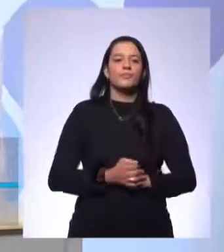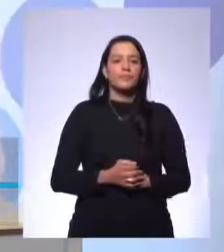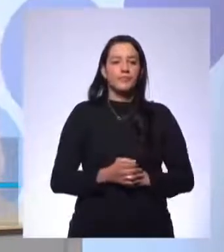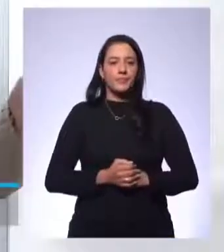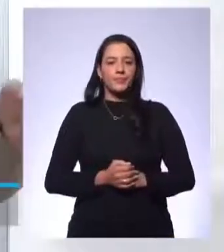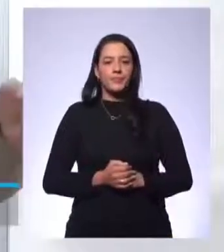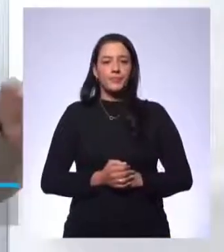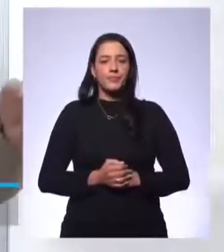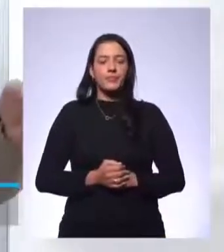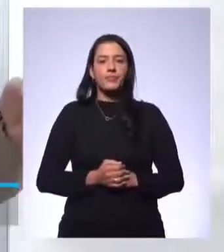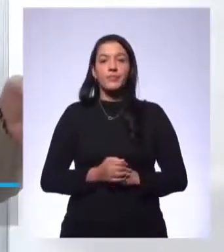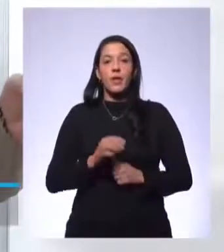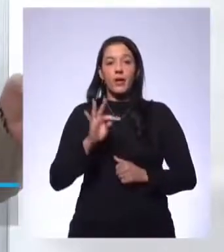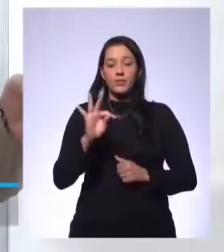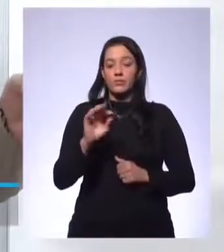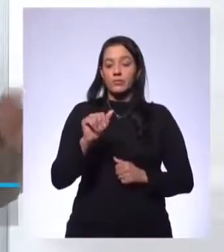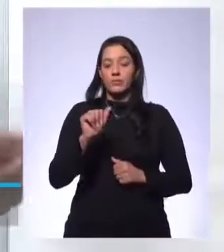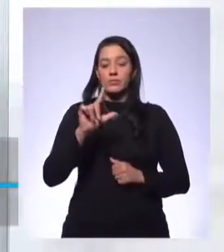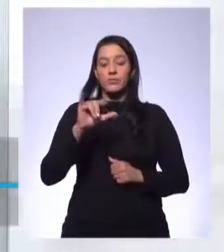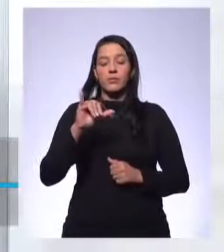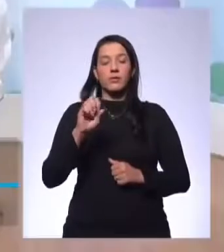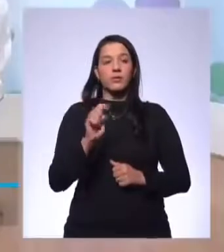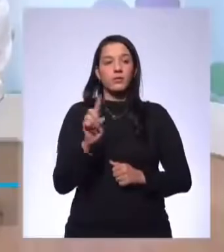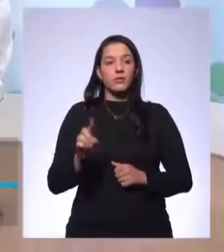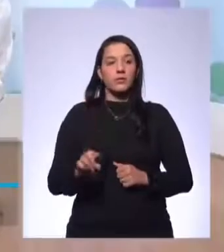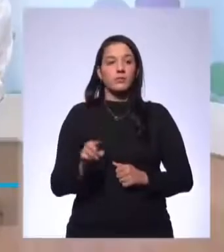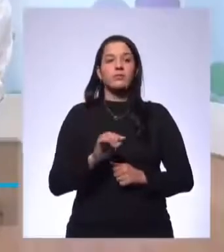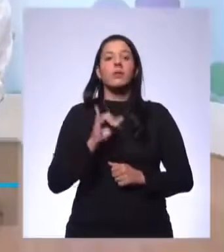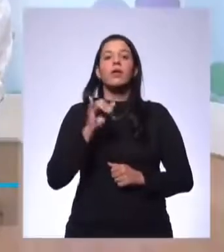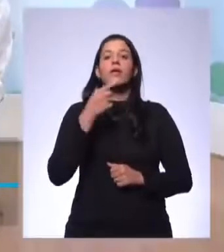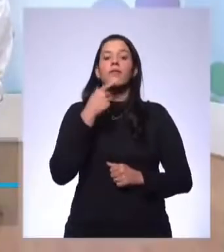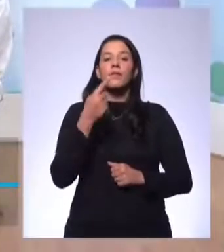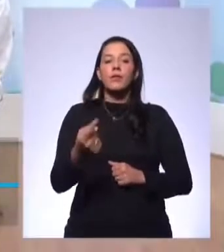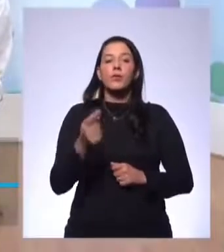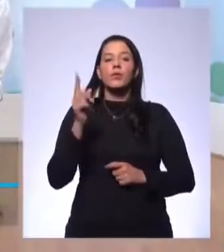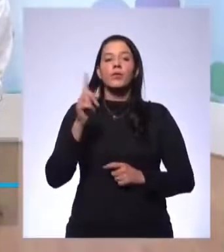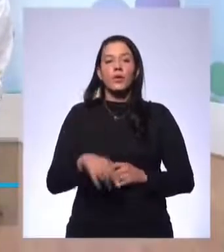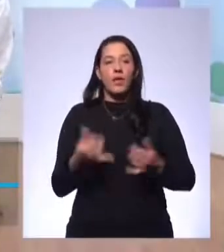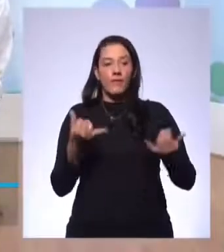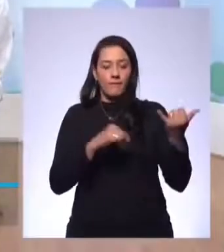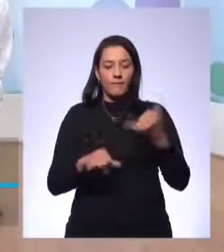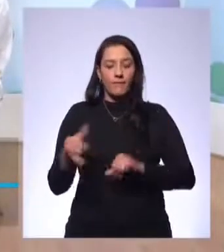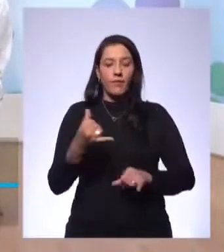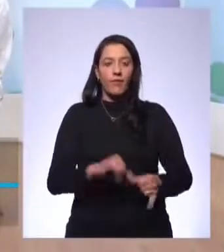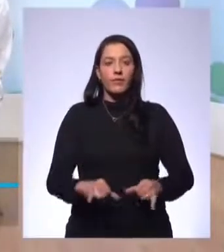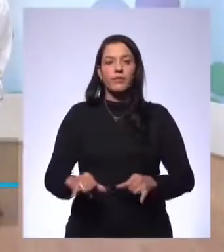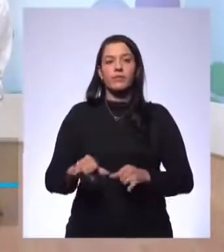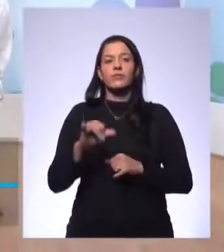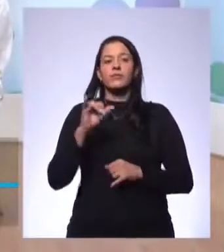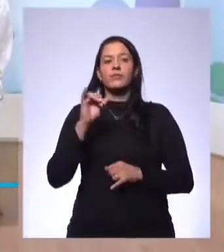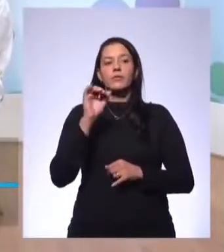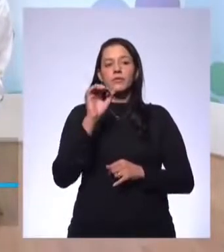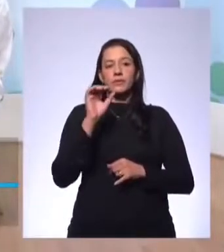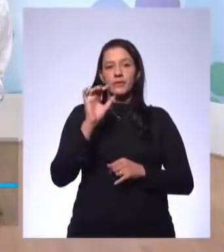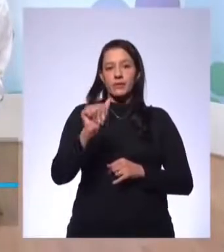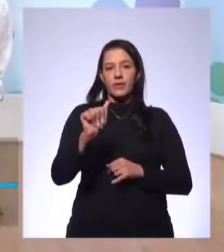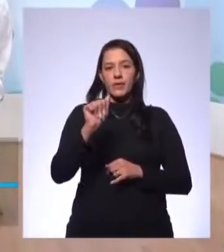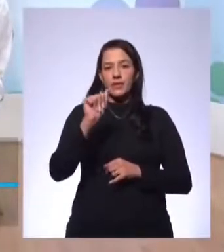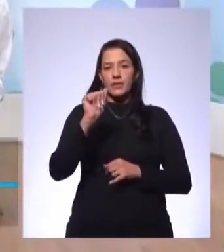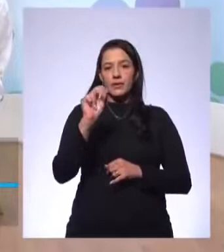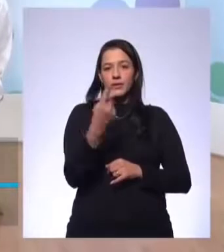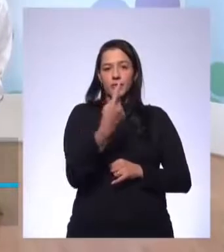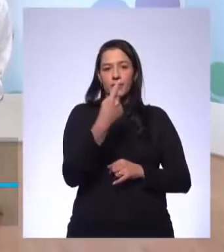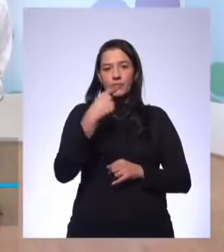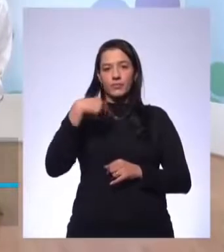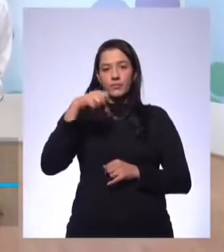né? E aquele do Thales? Ah, o Thales está lá em cima, que ele falou que a fórmula da água é H2O. Muito bem, Thales.